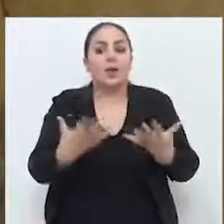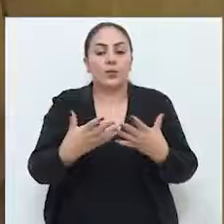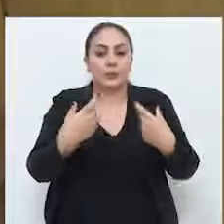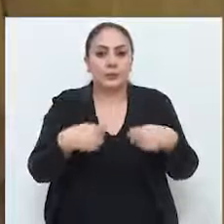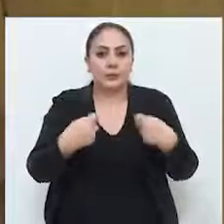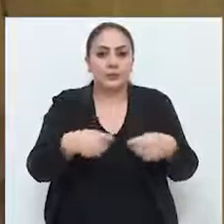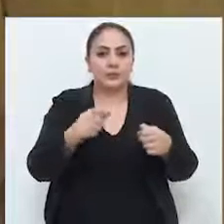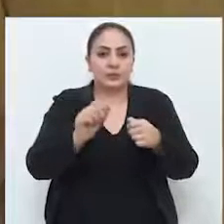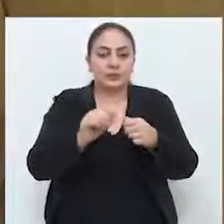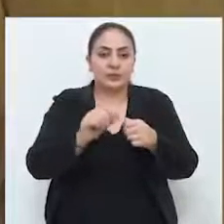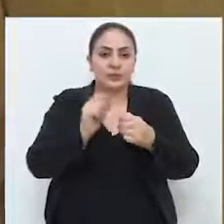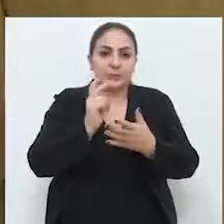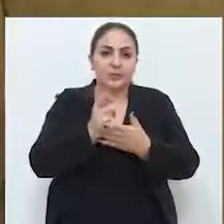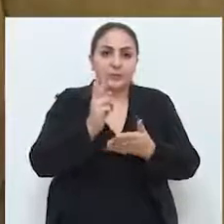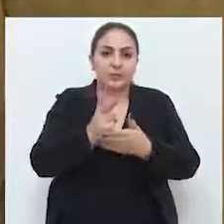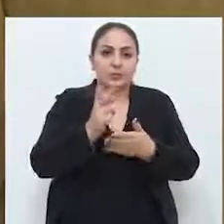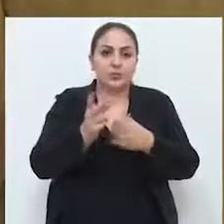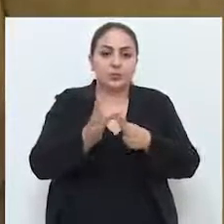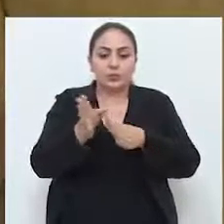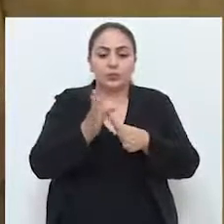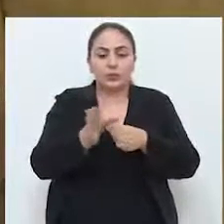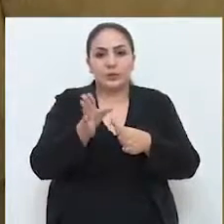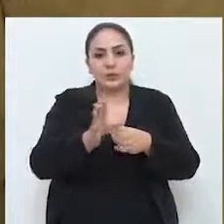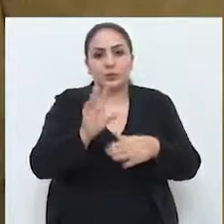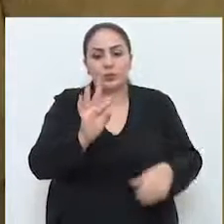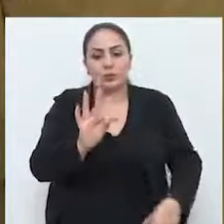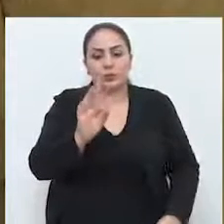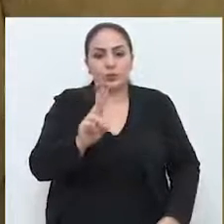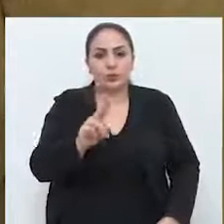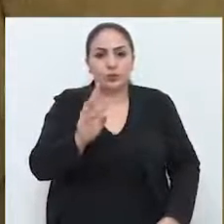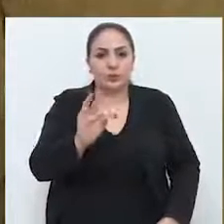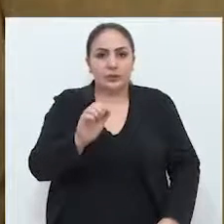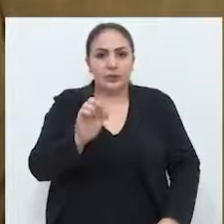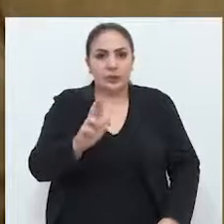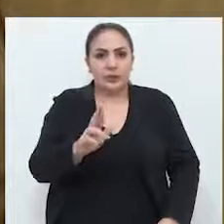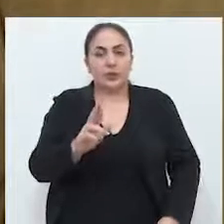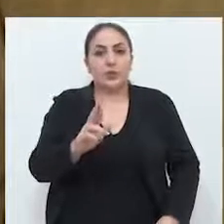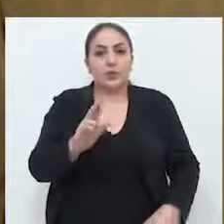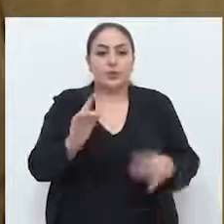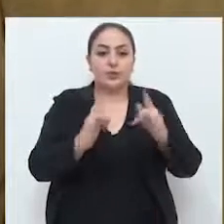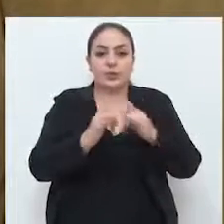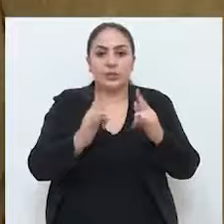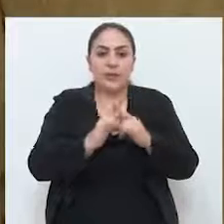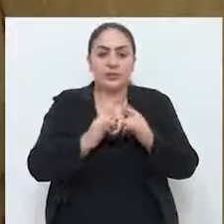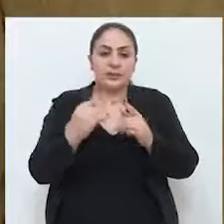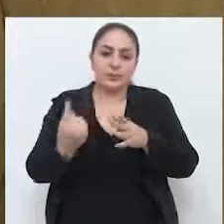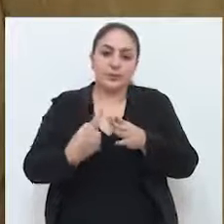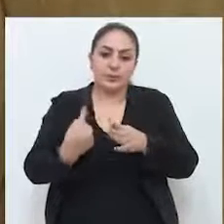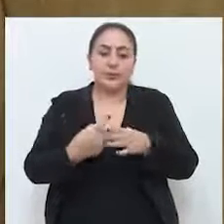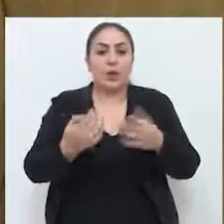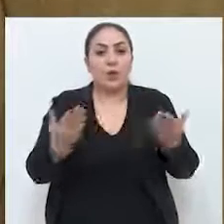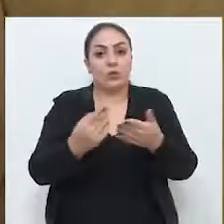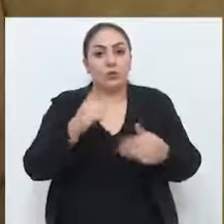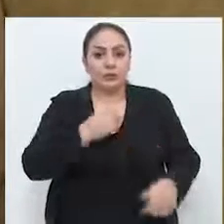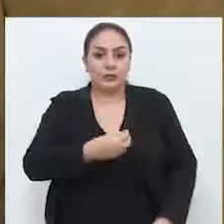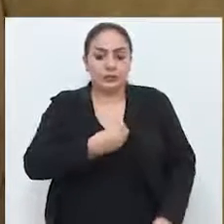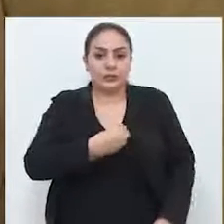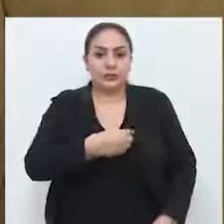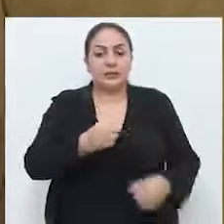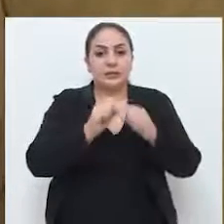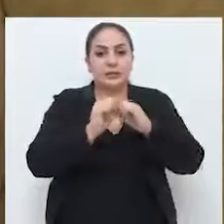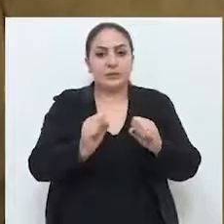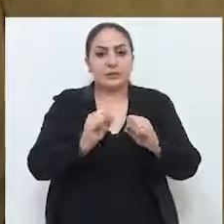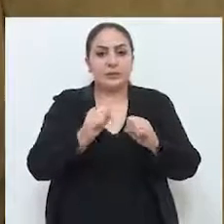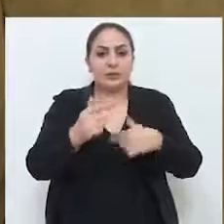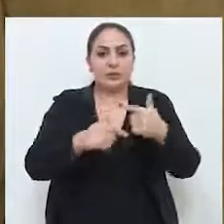onde deve permanecer o Conselho Tutelar como órgão independente. Hoje ele está nas atribuições